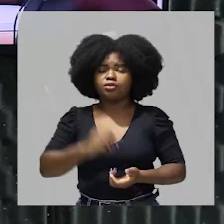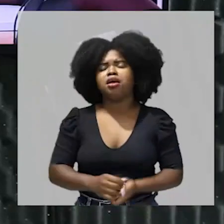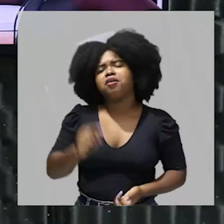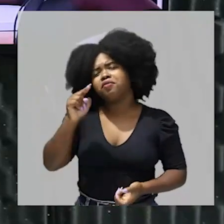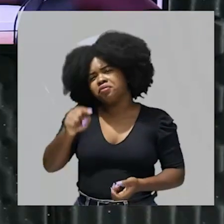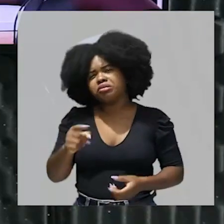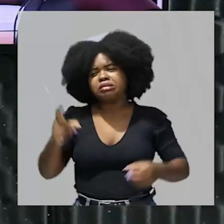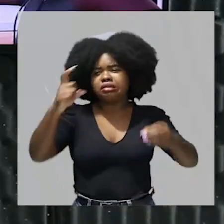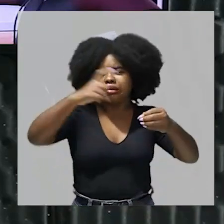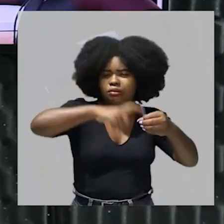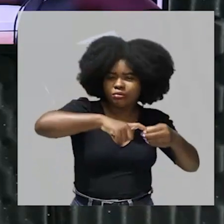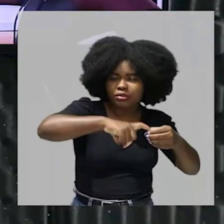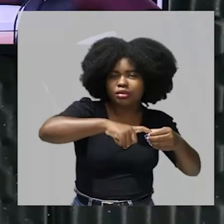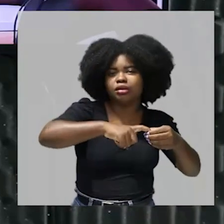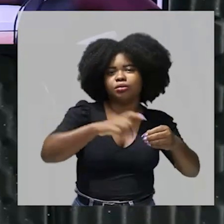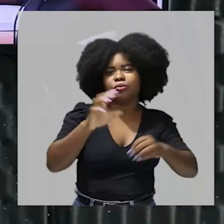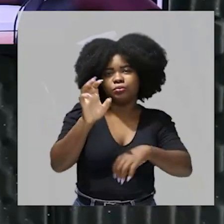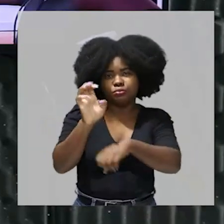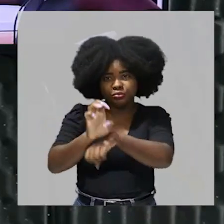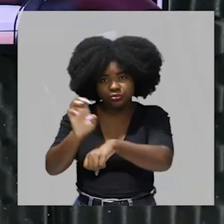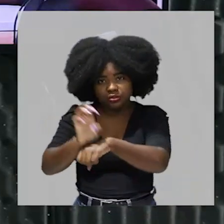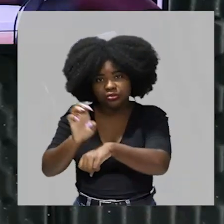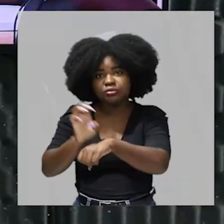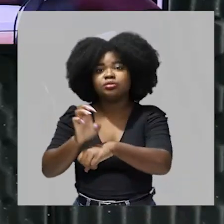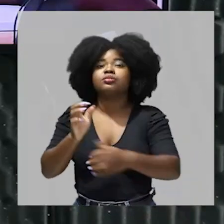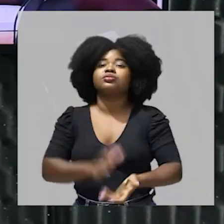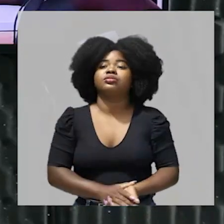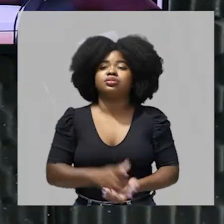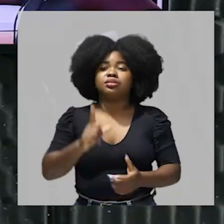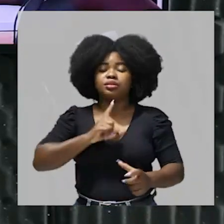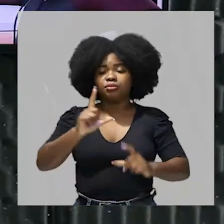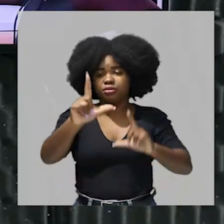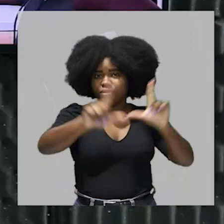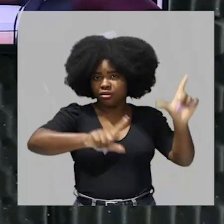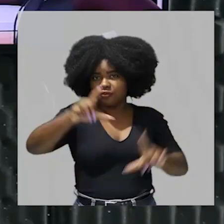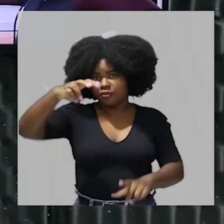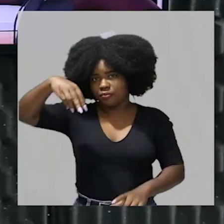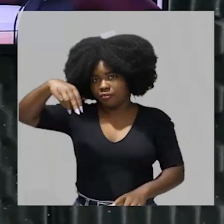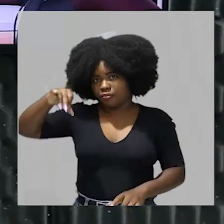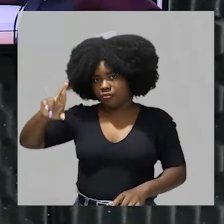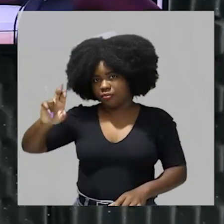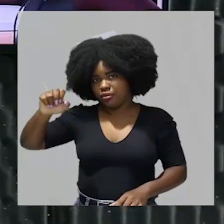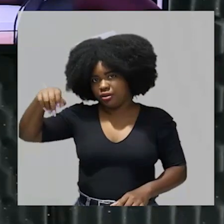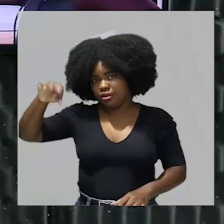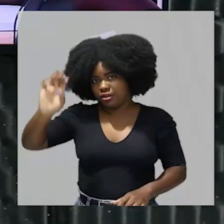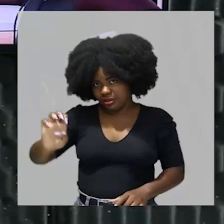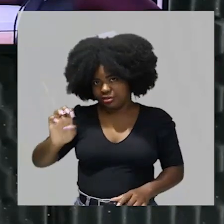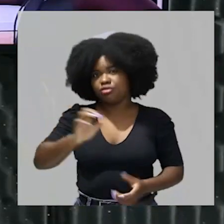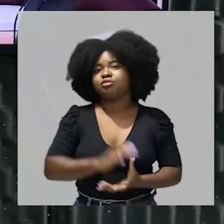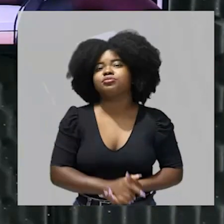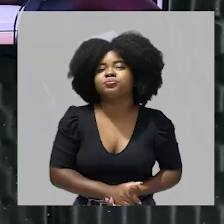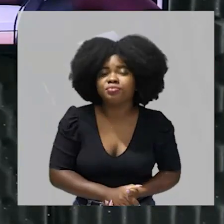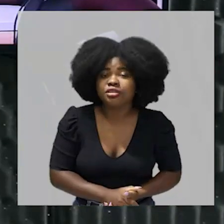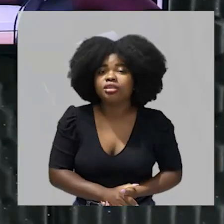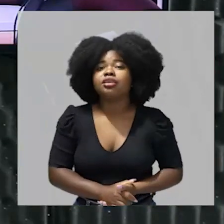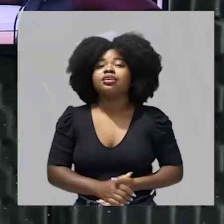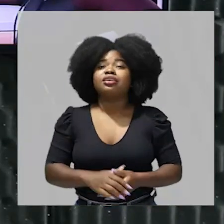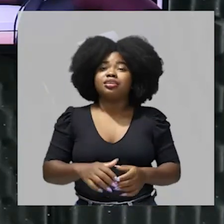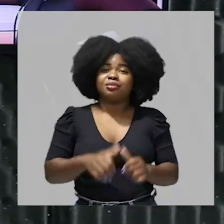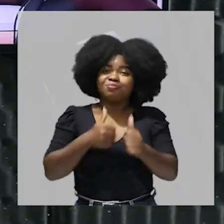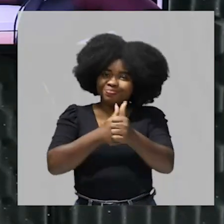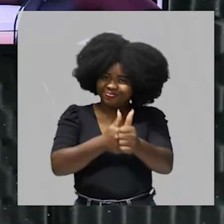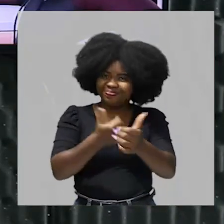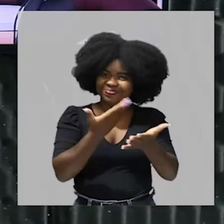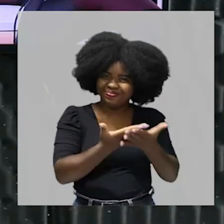que é do interior do Estado sintonize aí a TV Mirante esse canal da educação e Assista